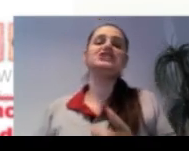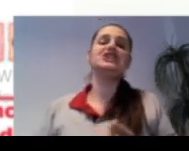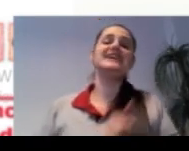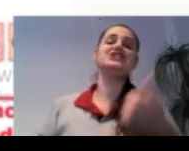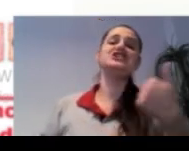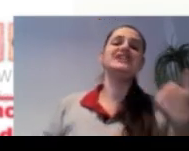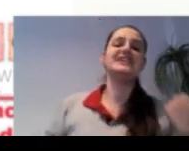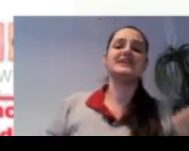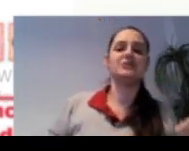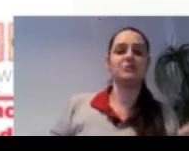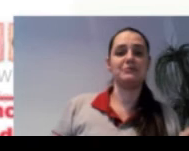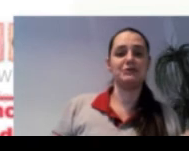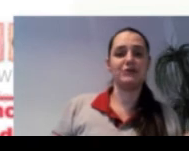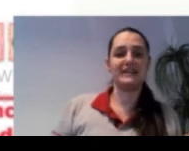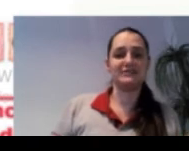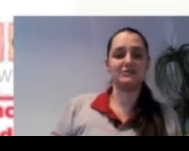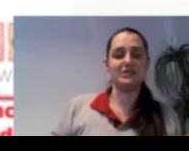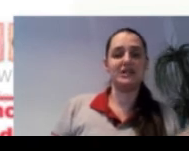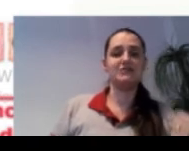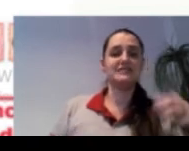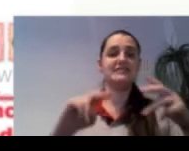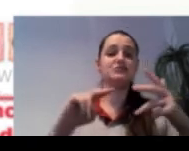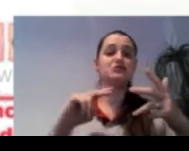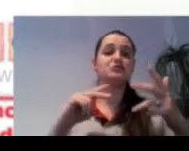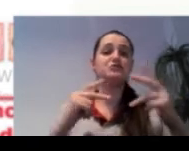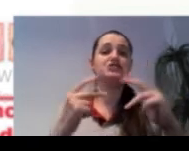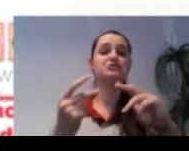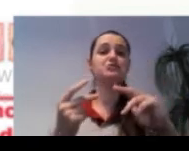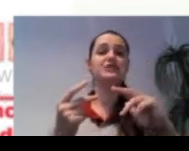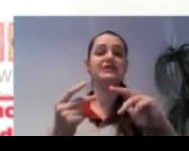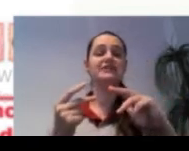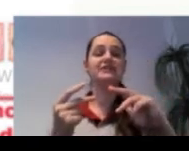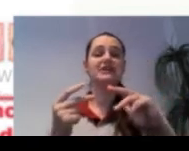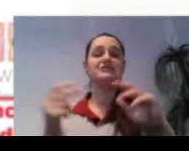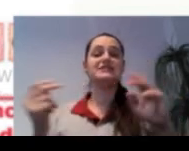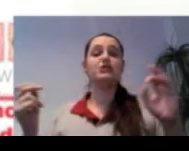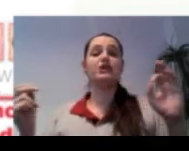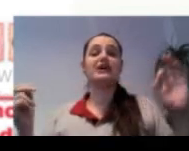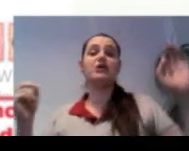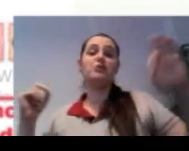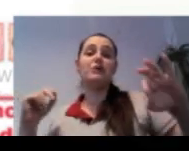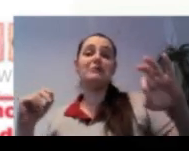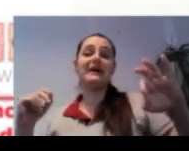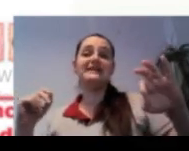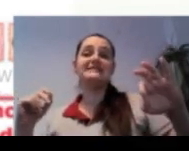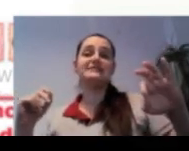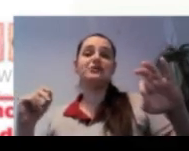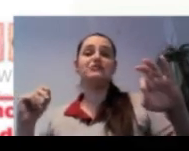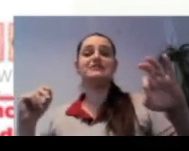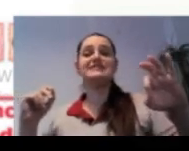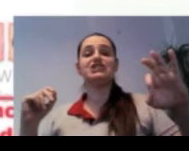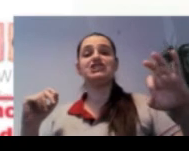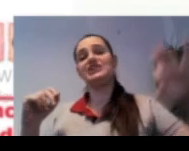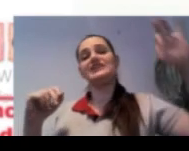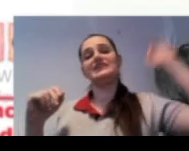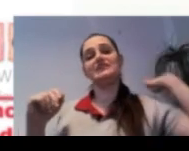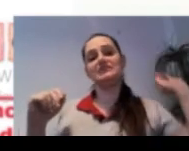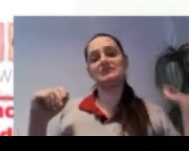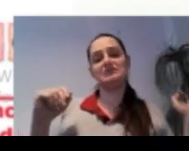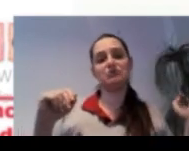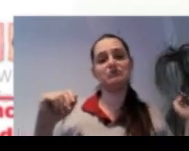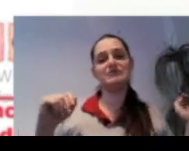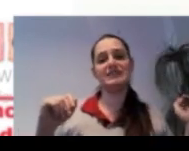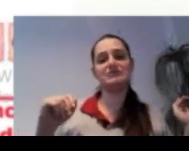quando a gente retira um aminoácido. Você não substitui, você coloca um a mais ou você